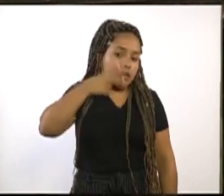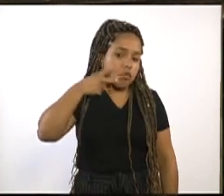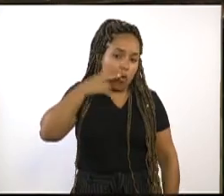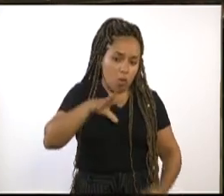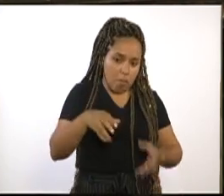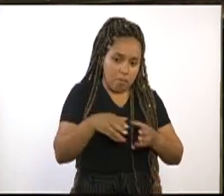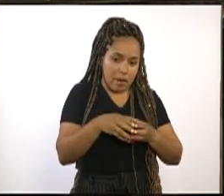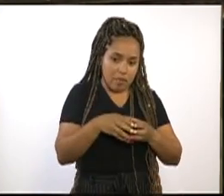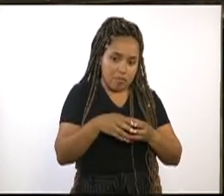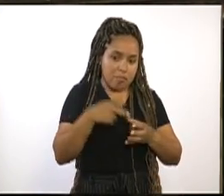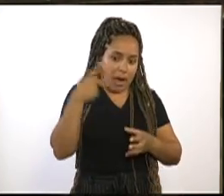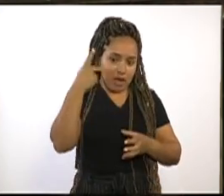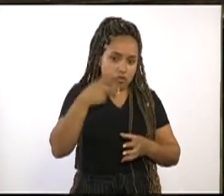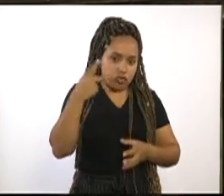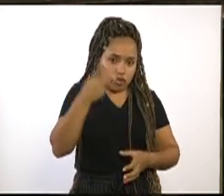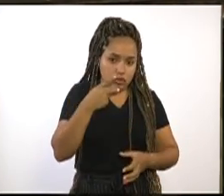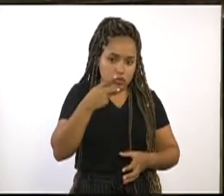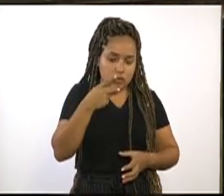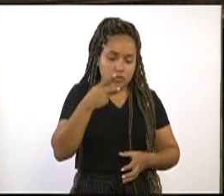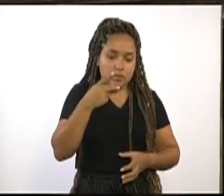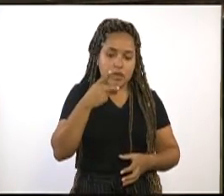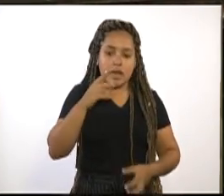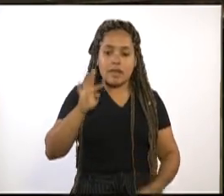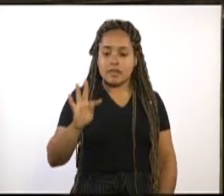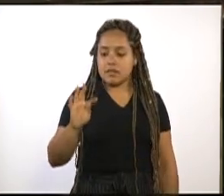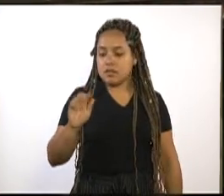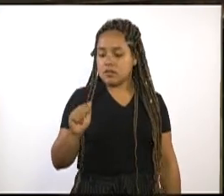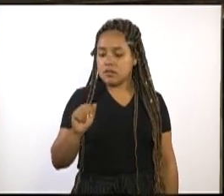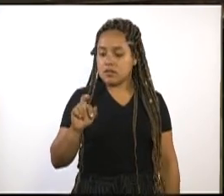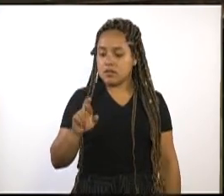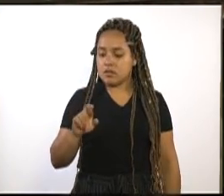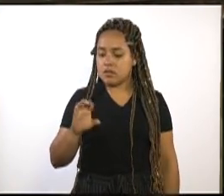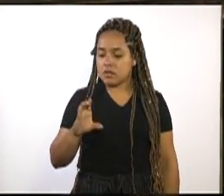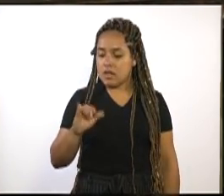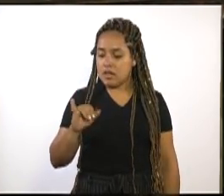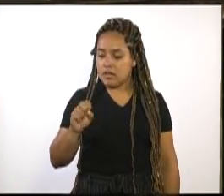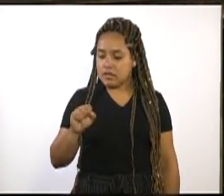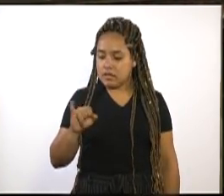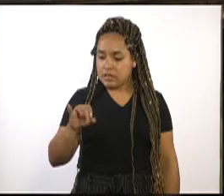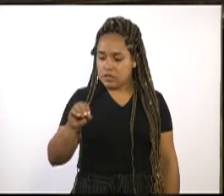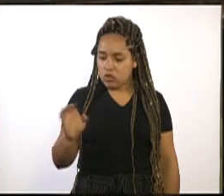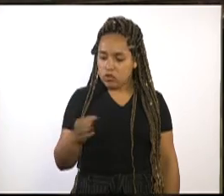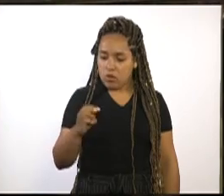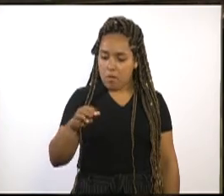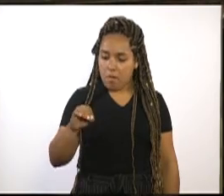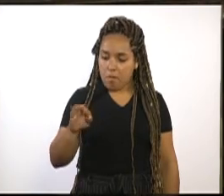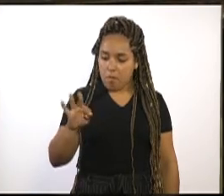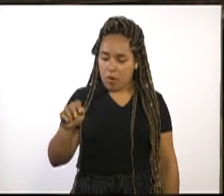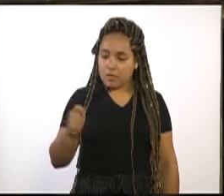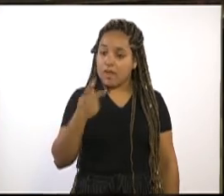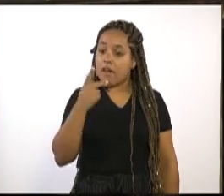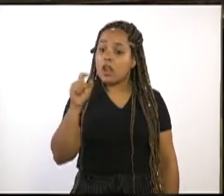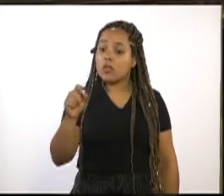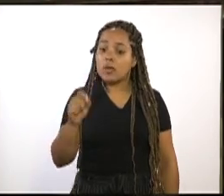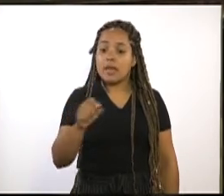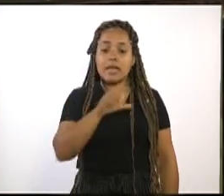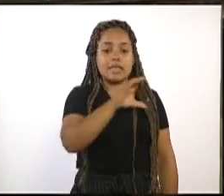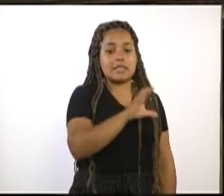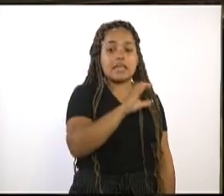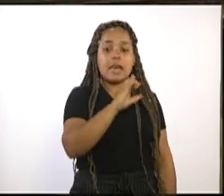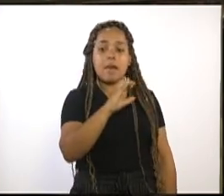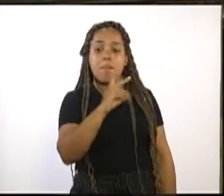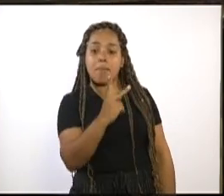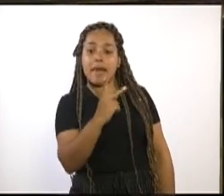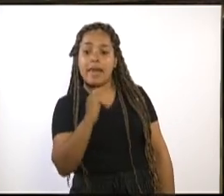das enchentes, com cerca de 105 recomendações ao poder público, incluindo o indiciamento de